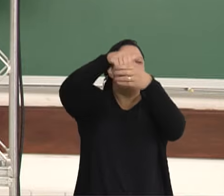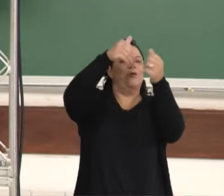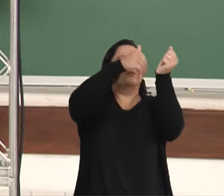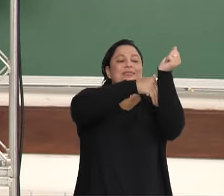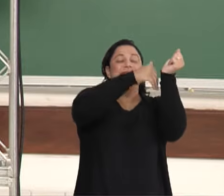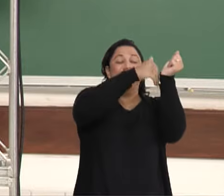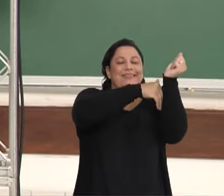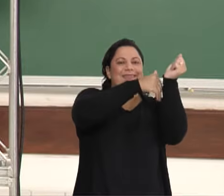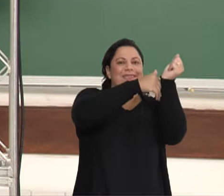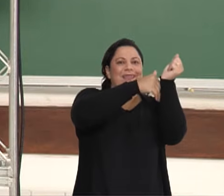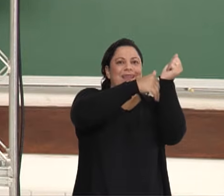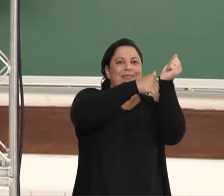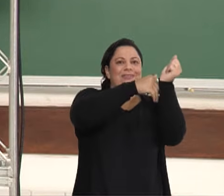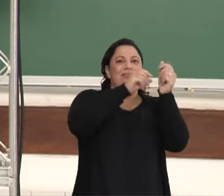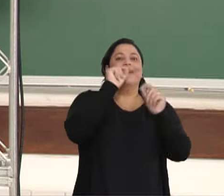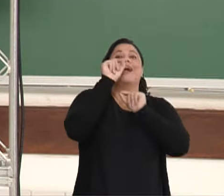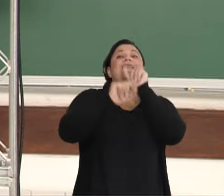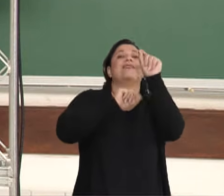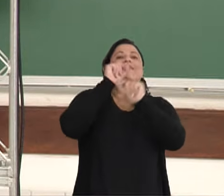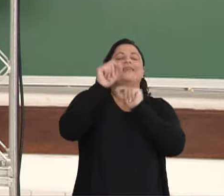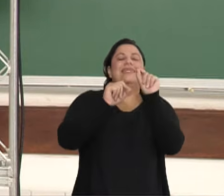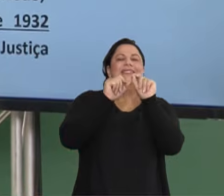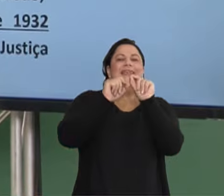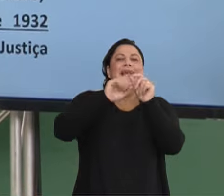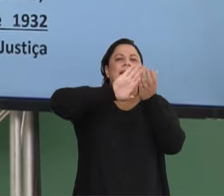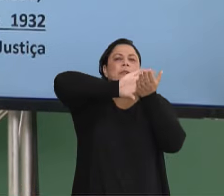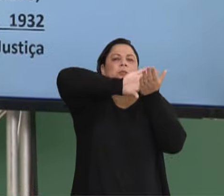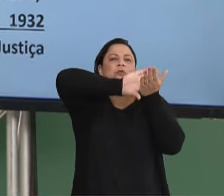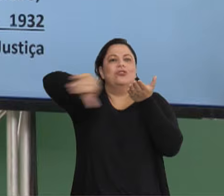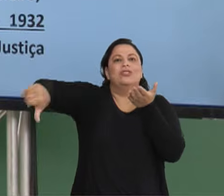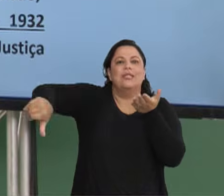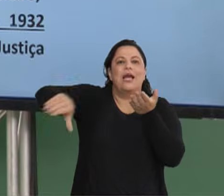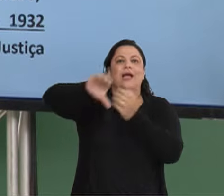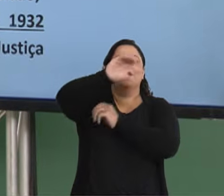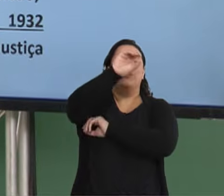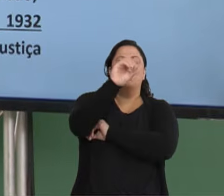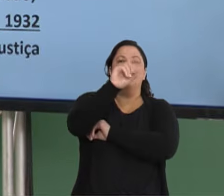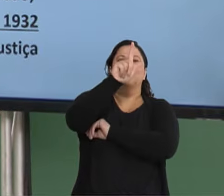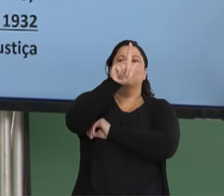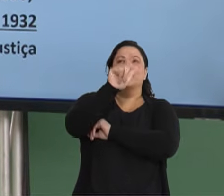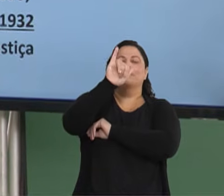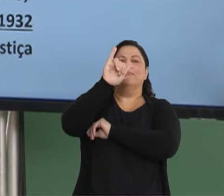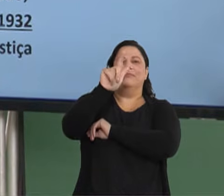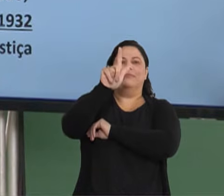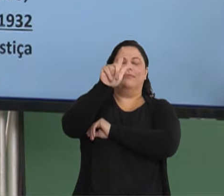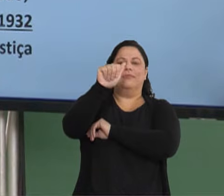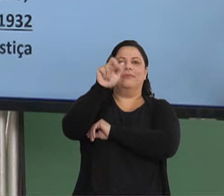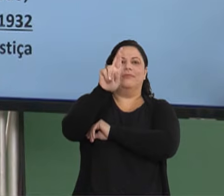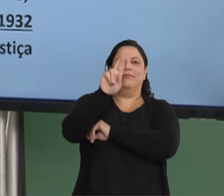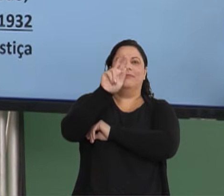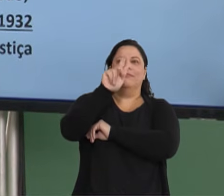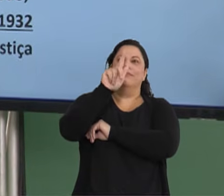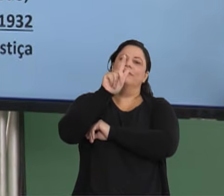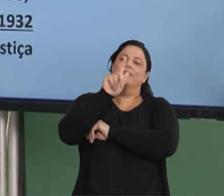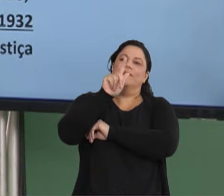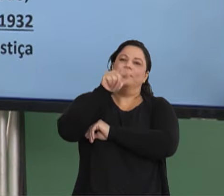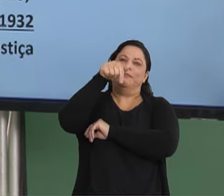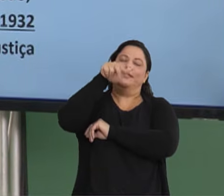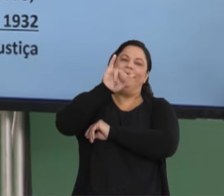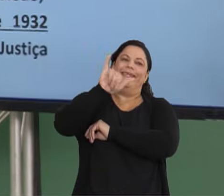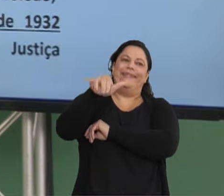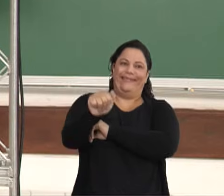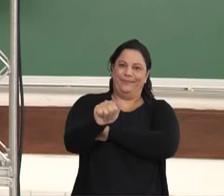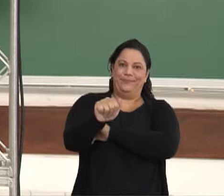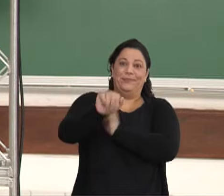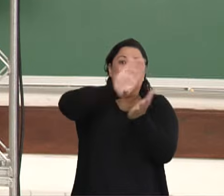Tirar o poder da oligarquia. Ninguém mais vai saber em quem eu voto. O coronel não sabe mais em quem eu voto. Justiça